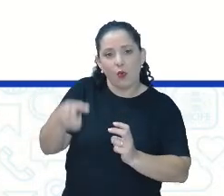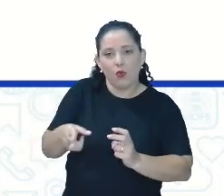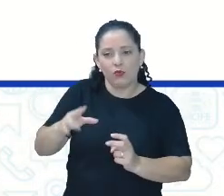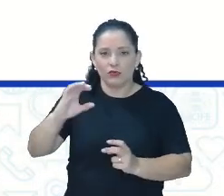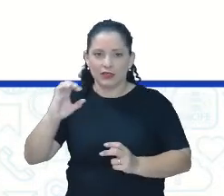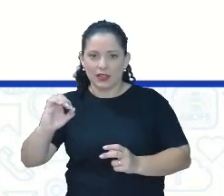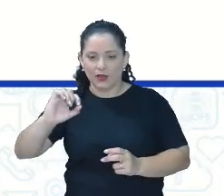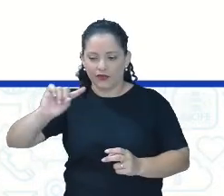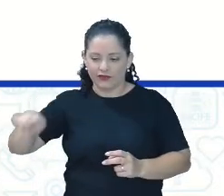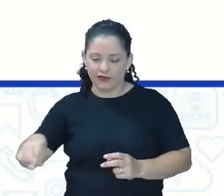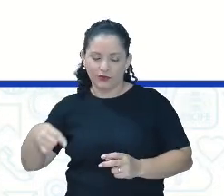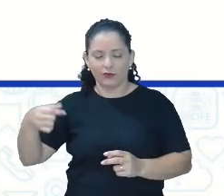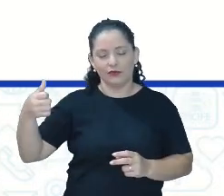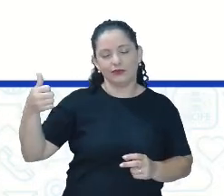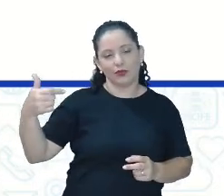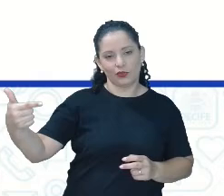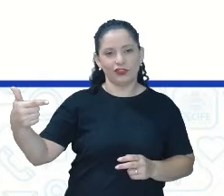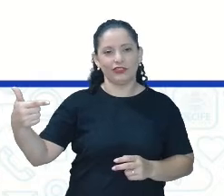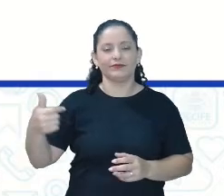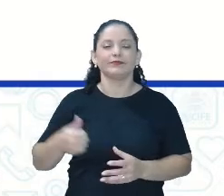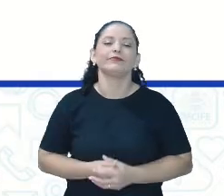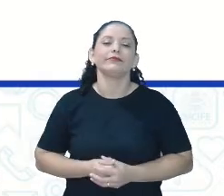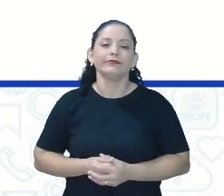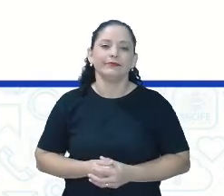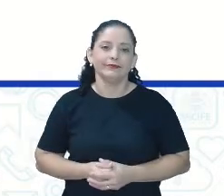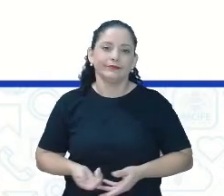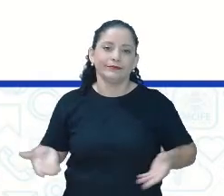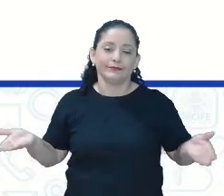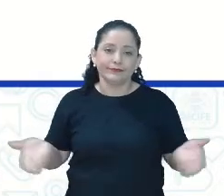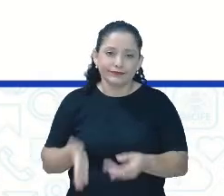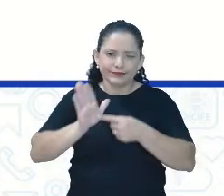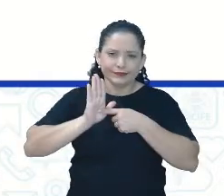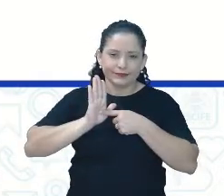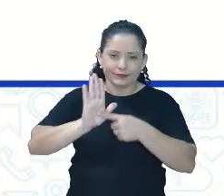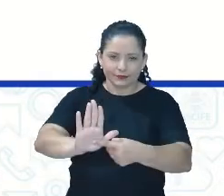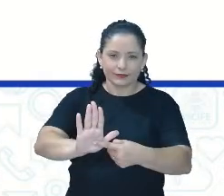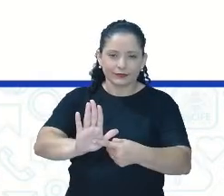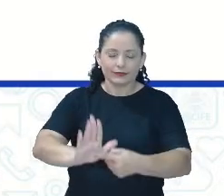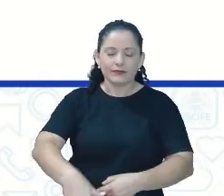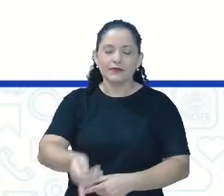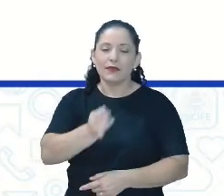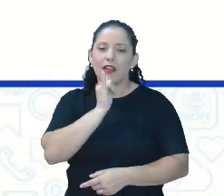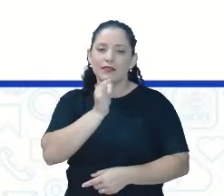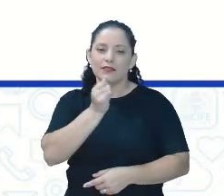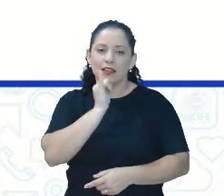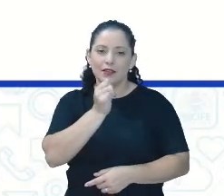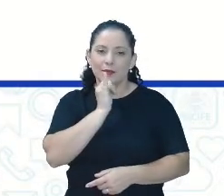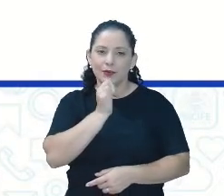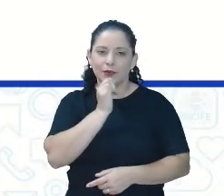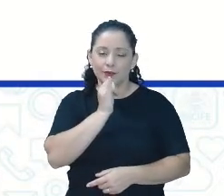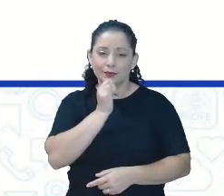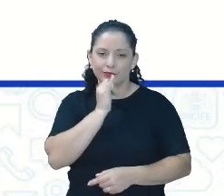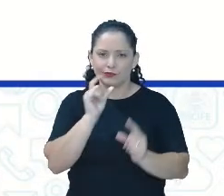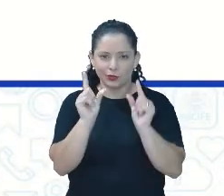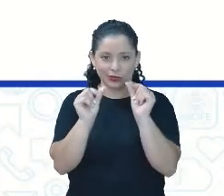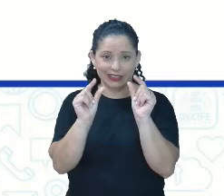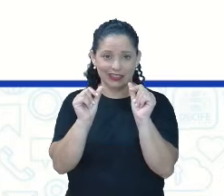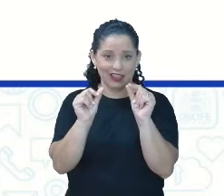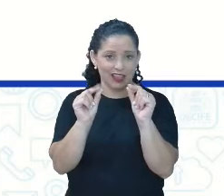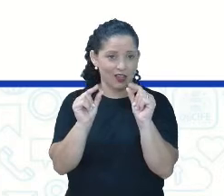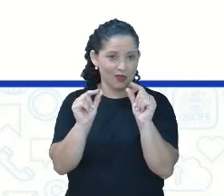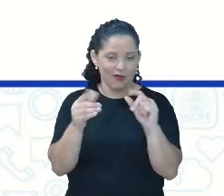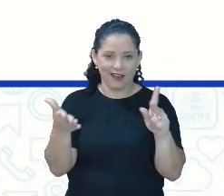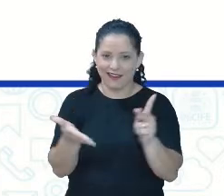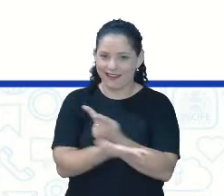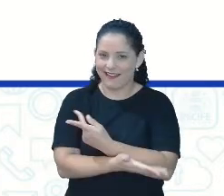igual a 0,2. Quando a gente traz esse exemplo aí para a questão do dinheiro, geralmente